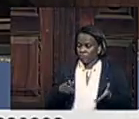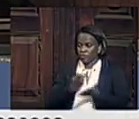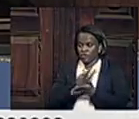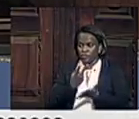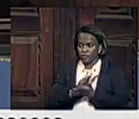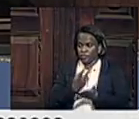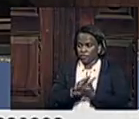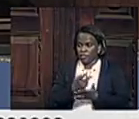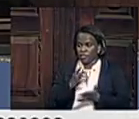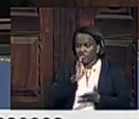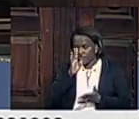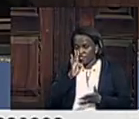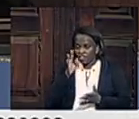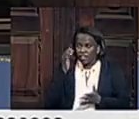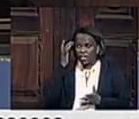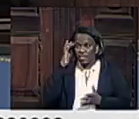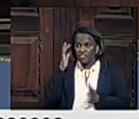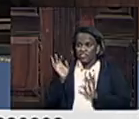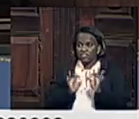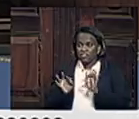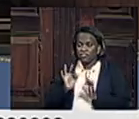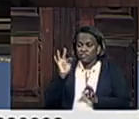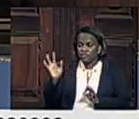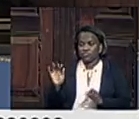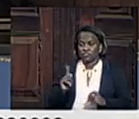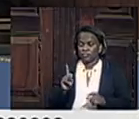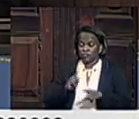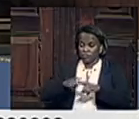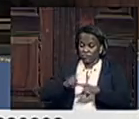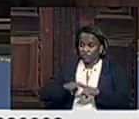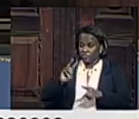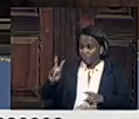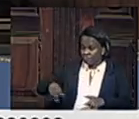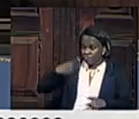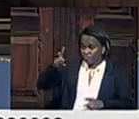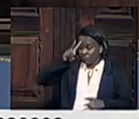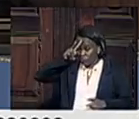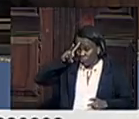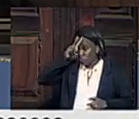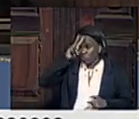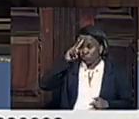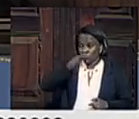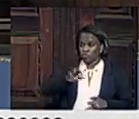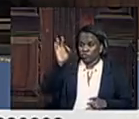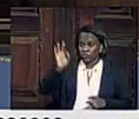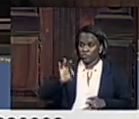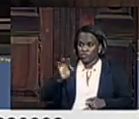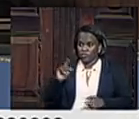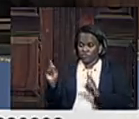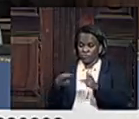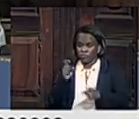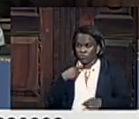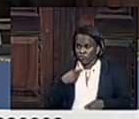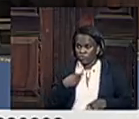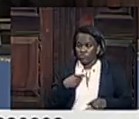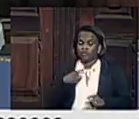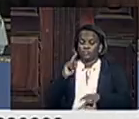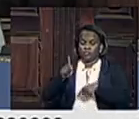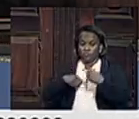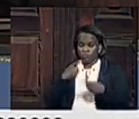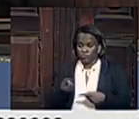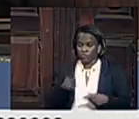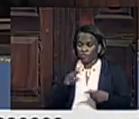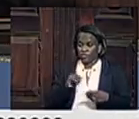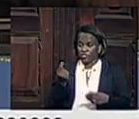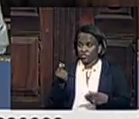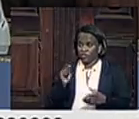de estimativa, porque quando você aumenta violentamente as alíquotas, você repassa o